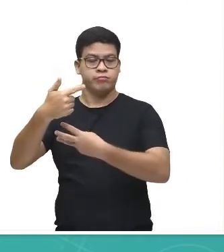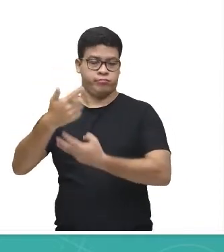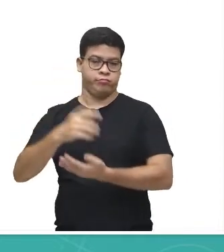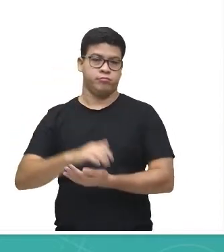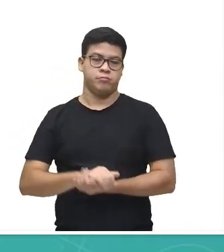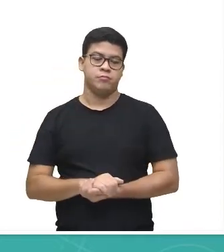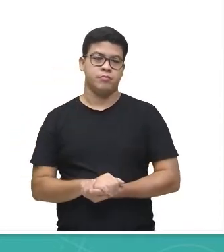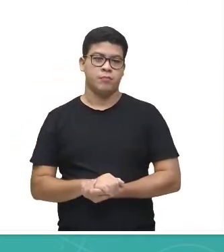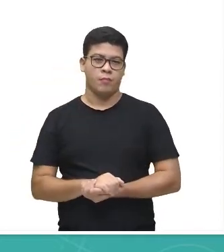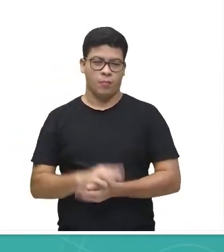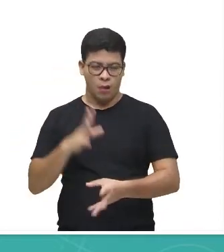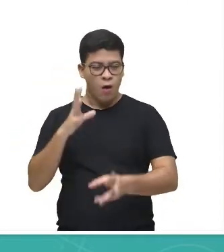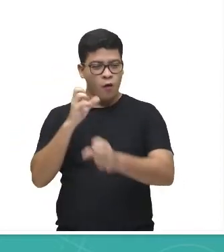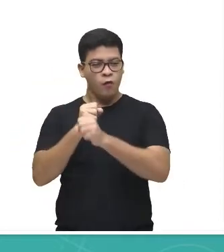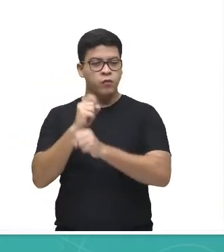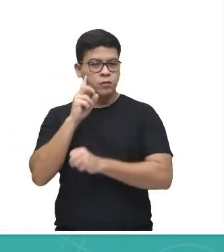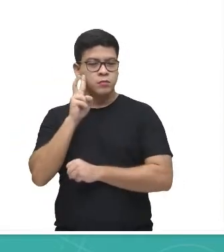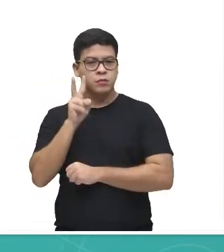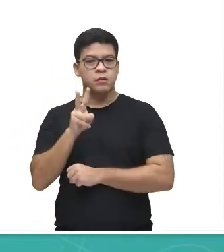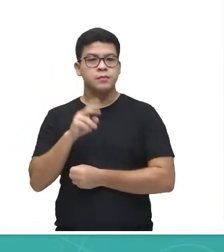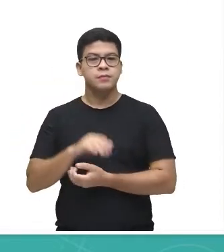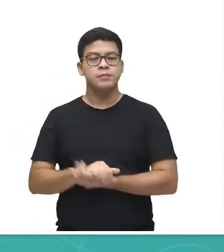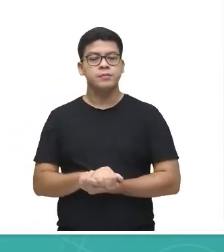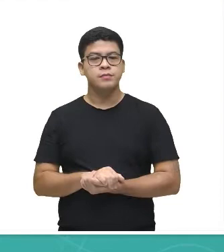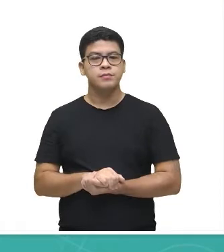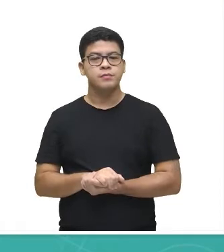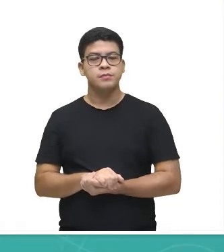como a gente já conhece. Vamos lá então? Fechar aqui para a gente